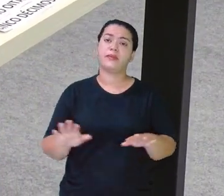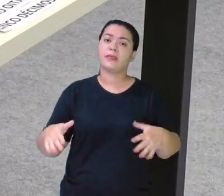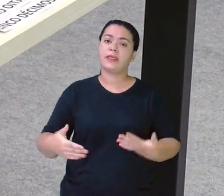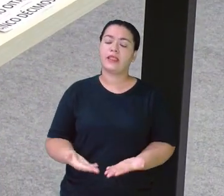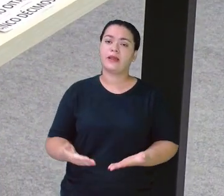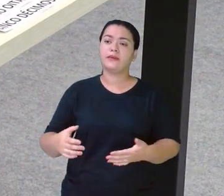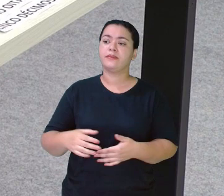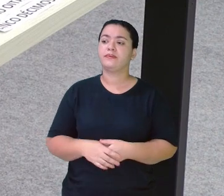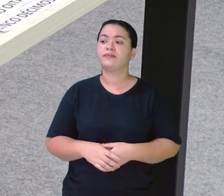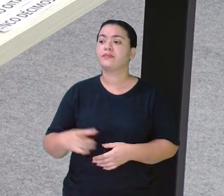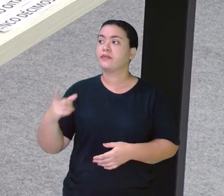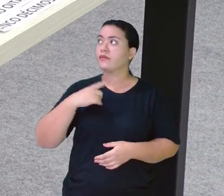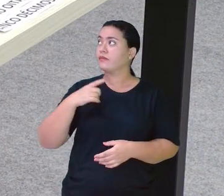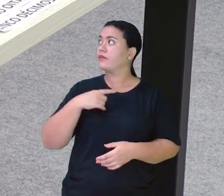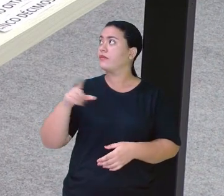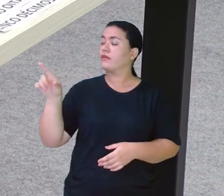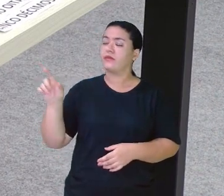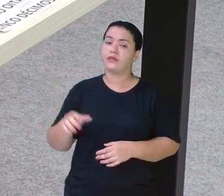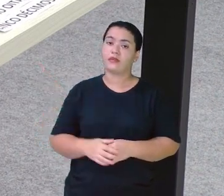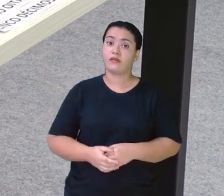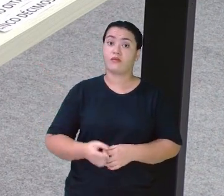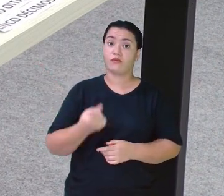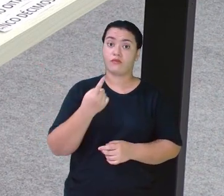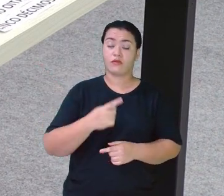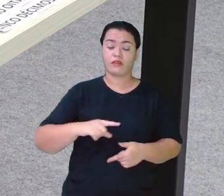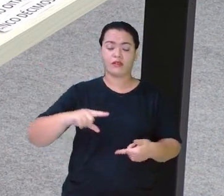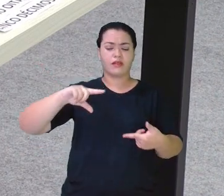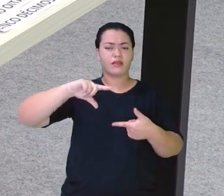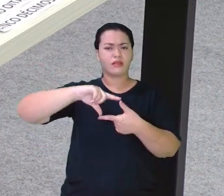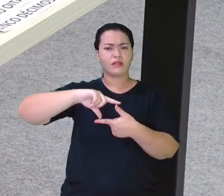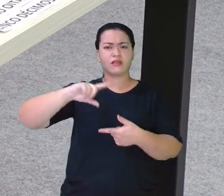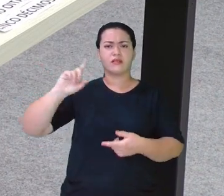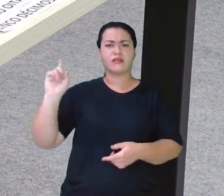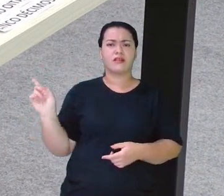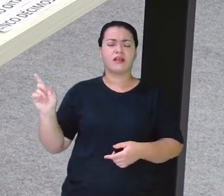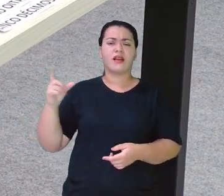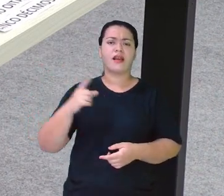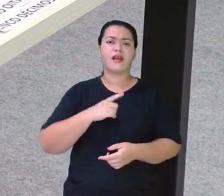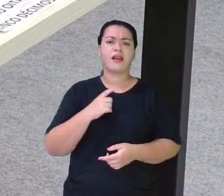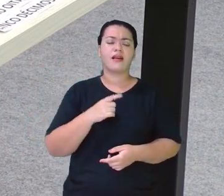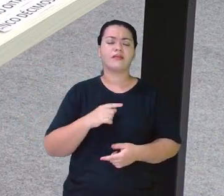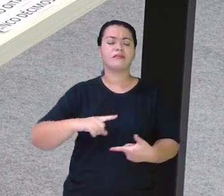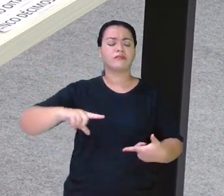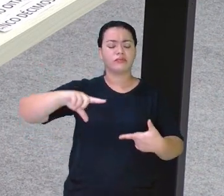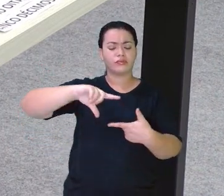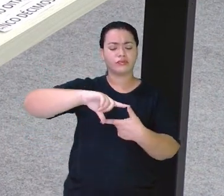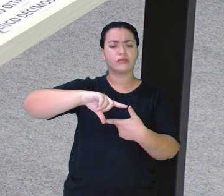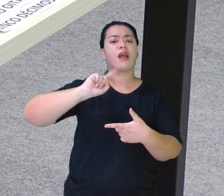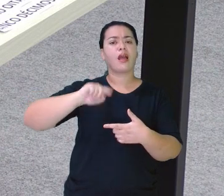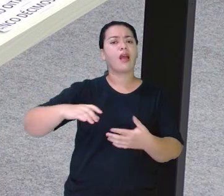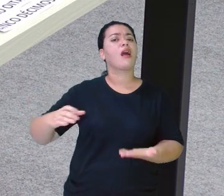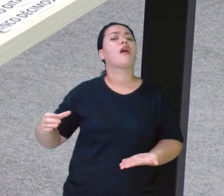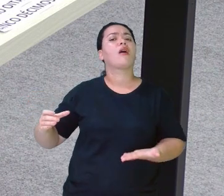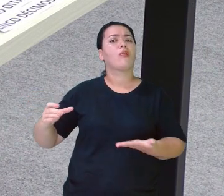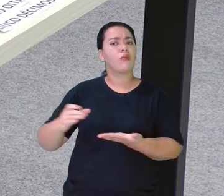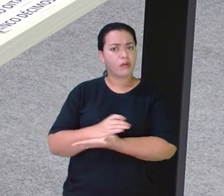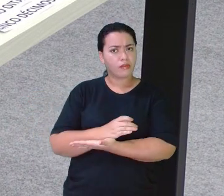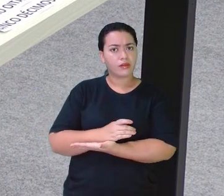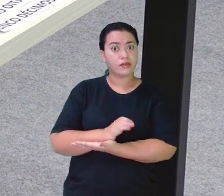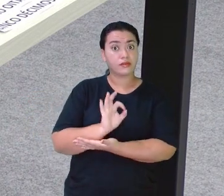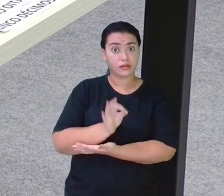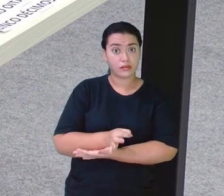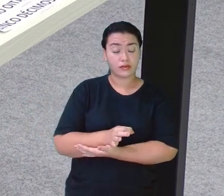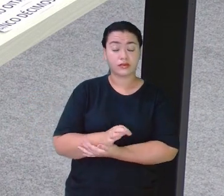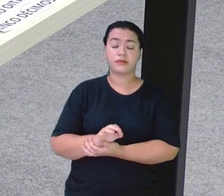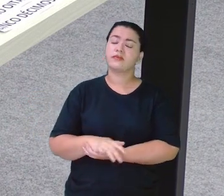aqui eu tenho um retângulo e esse retângulo aqui, ó, ele está inteirinho, não está?